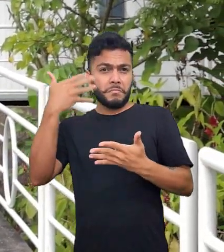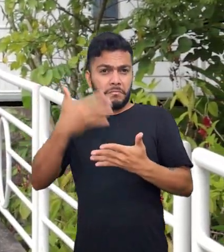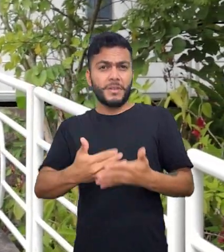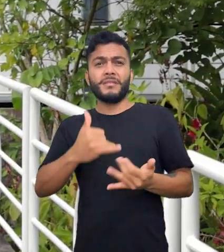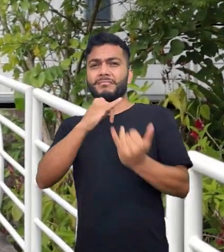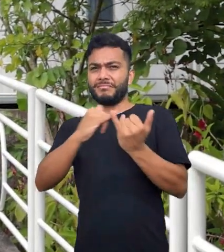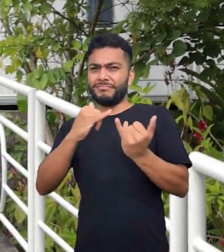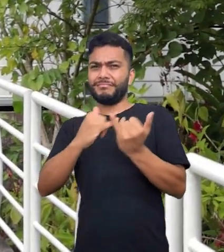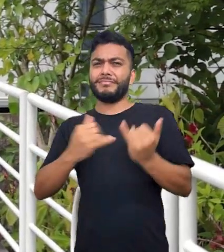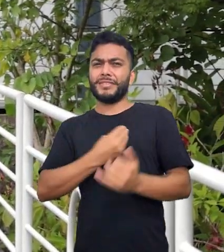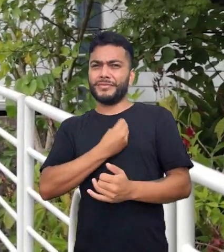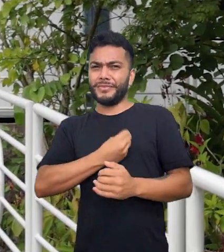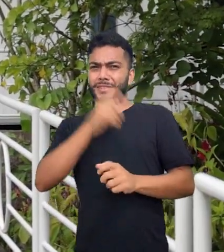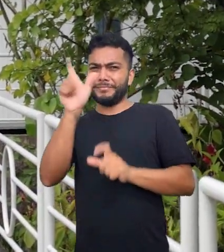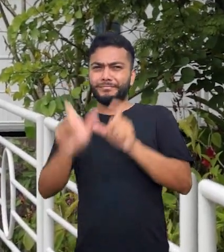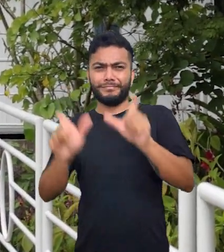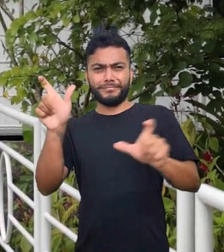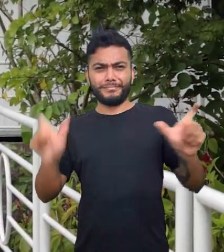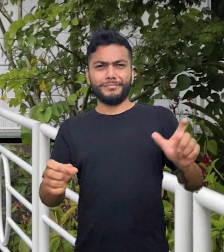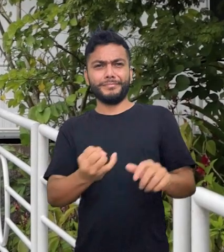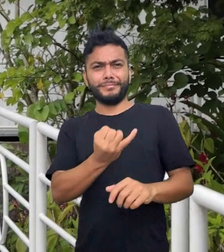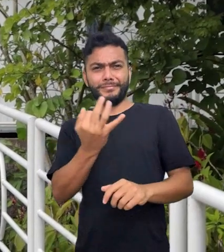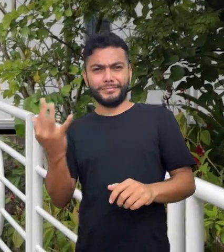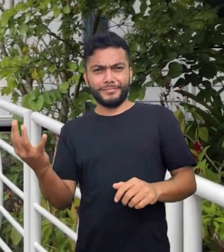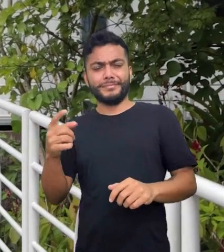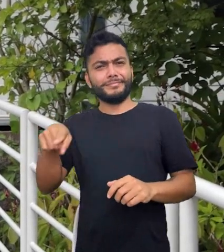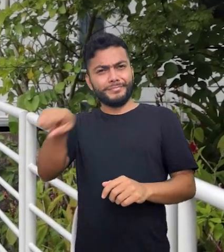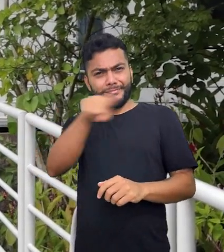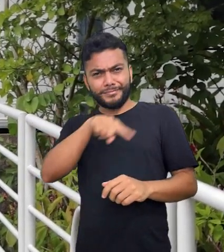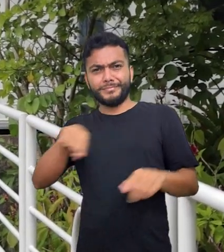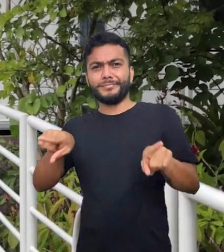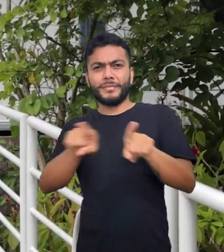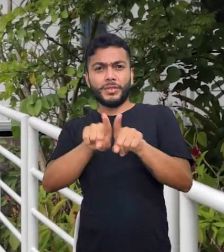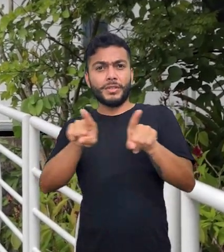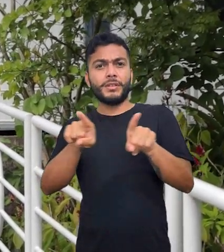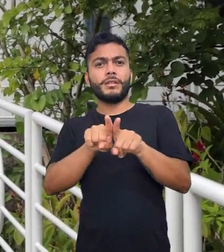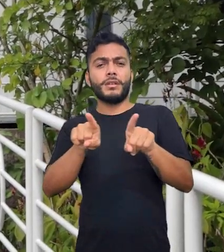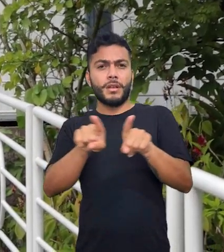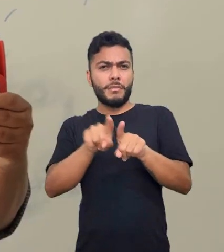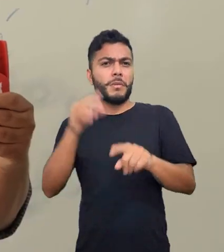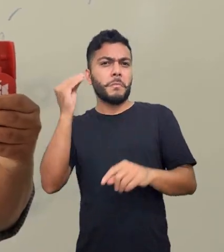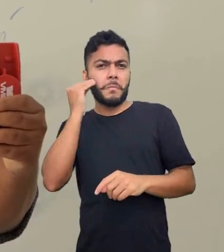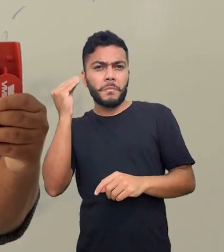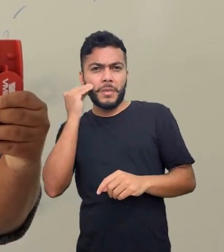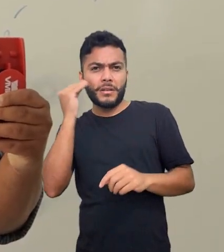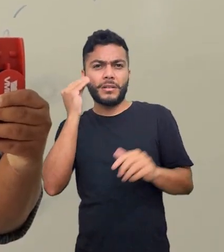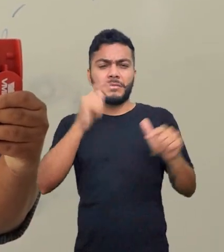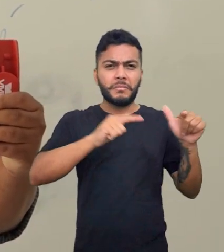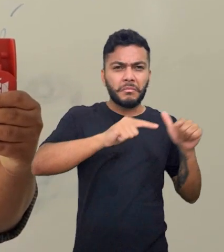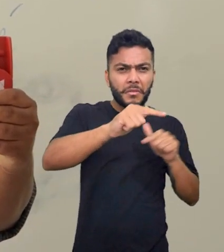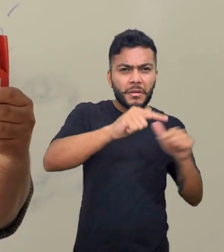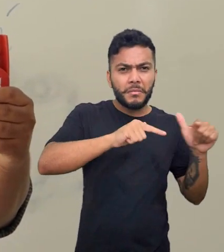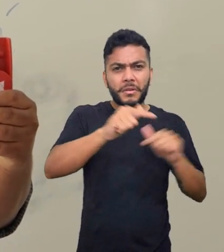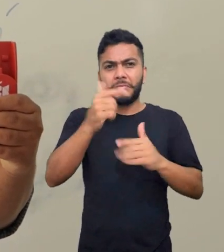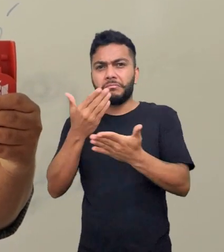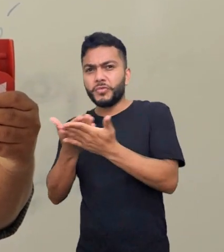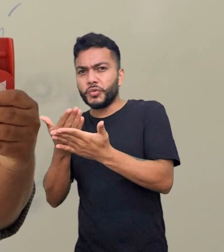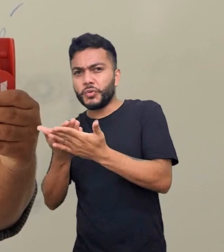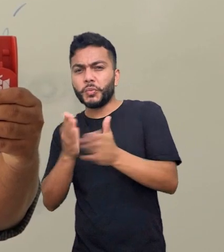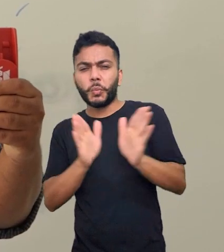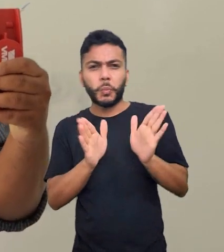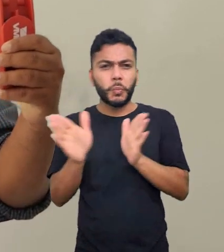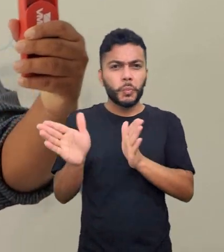nossas colegas também experimentavam esses desafios de ser estudante, trabalhador, trabalhadora, e de como